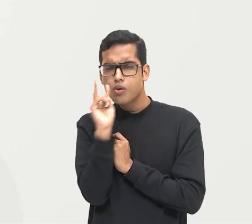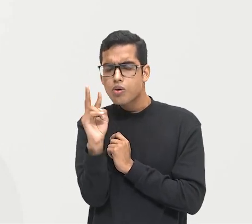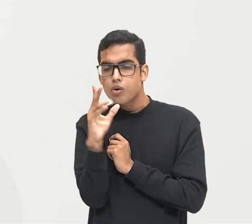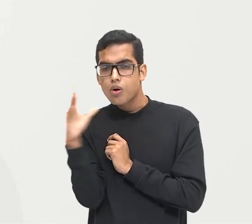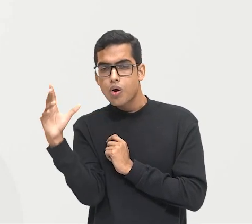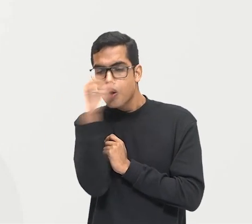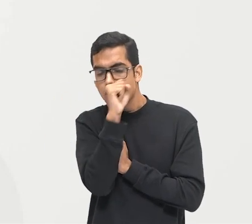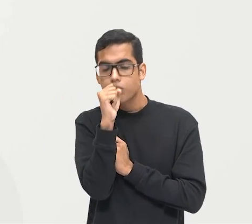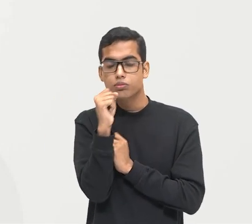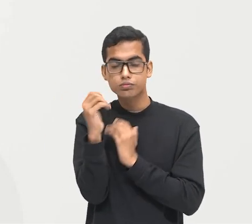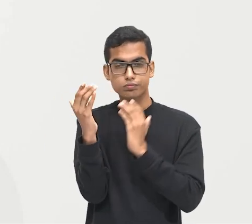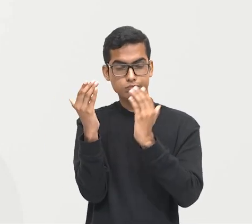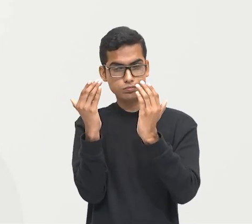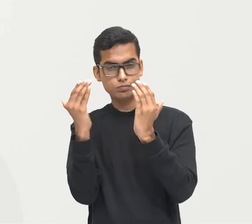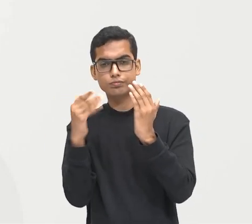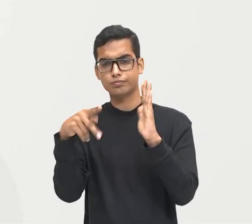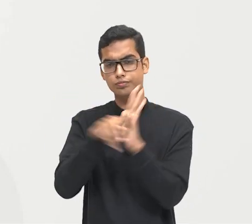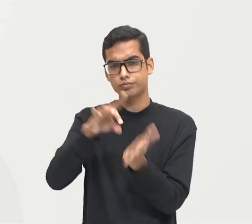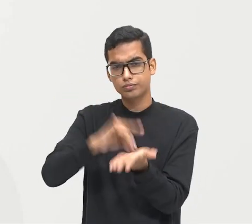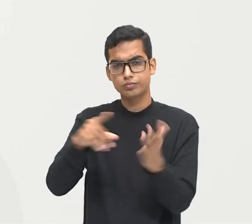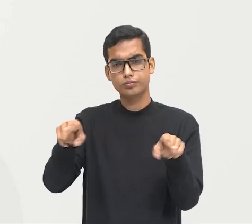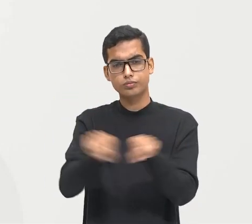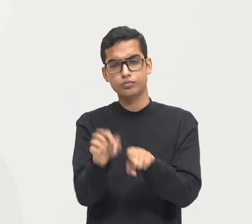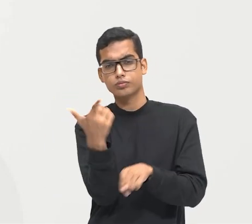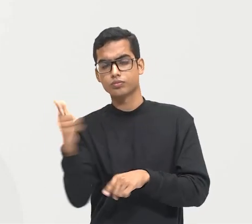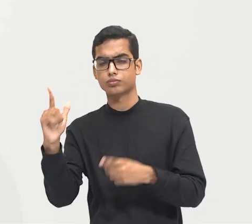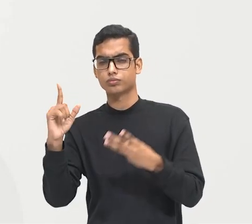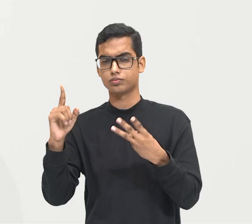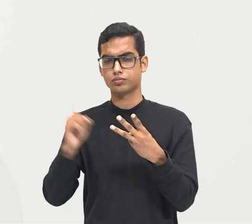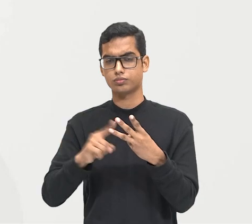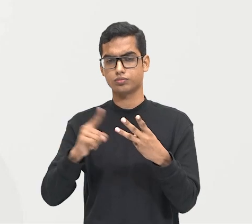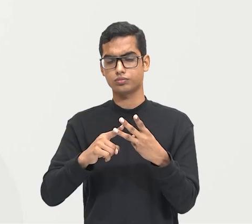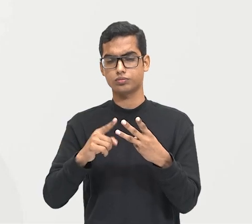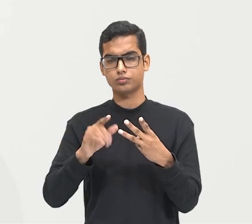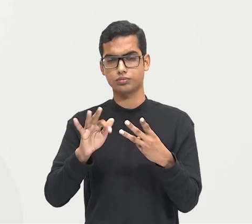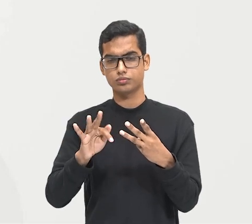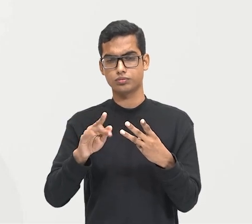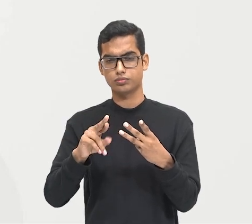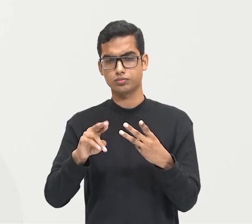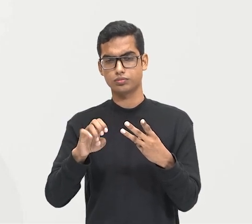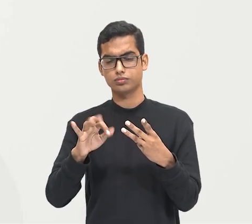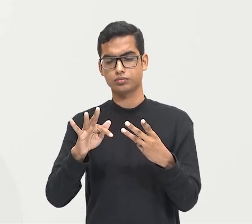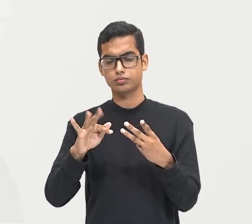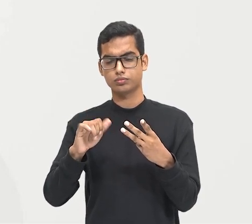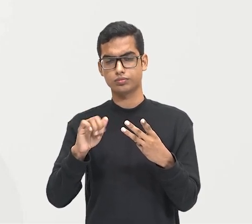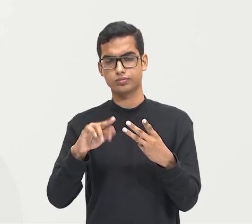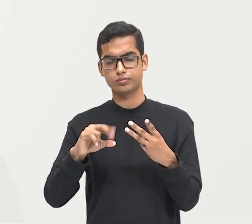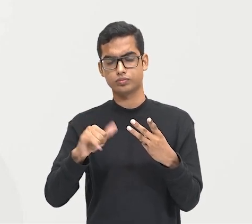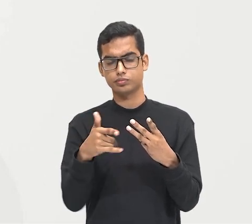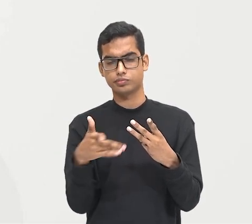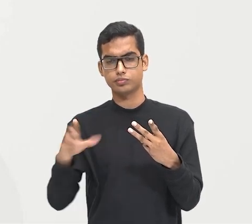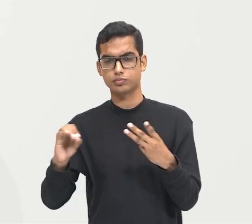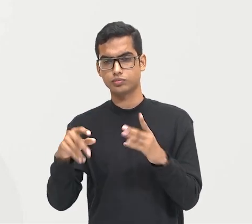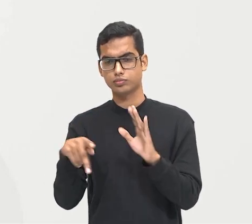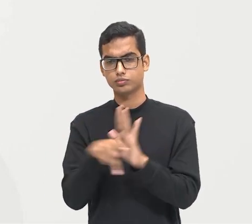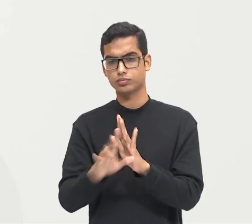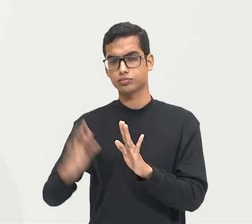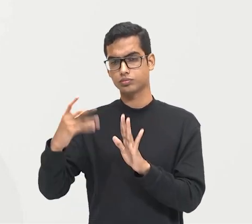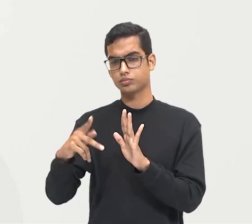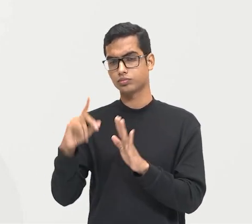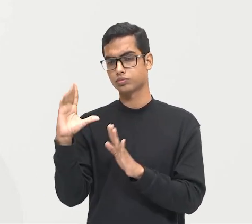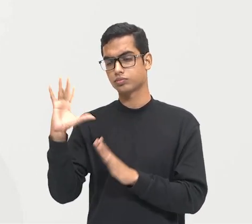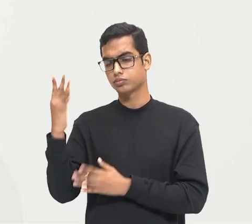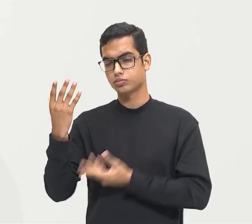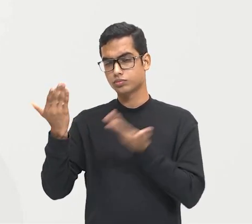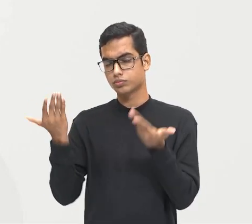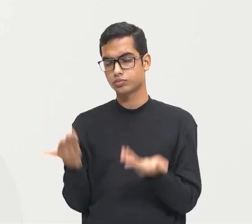reflexão. Nós temos um outro fenômeno ondulatório, que é a refração, E aí, no caso da refração, é um fenômeno